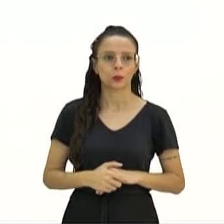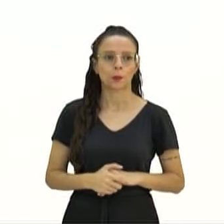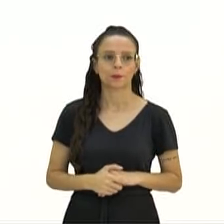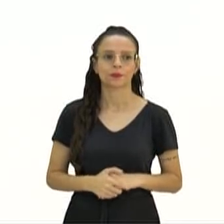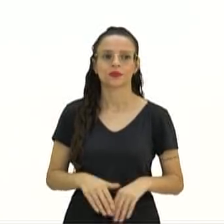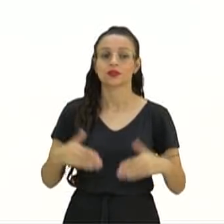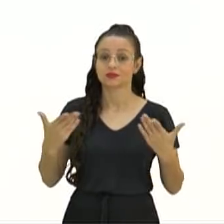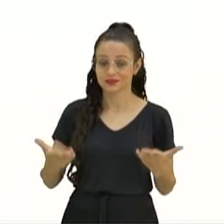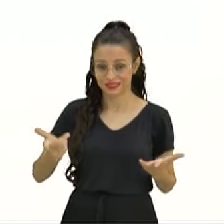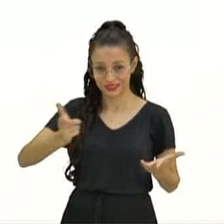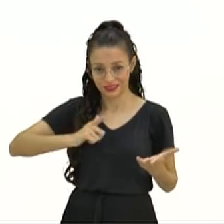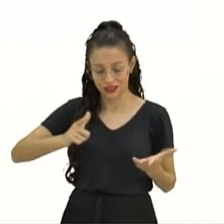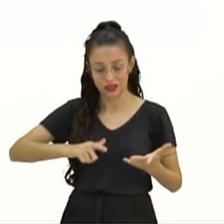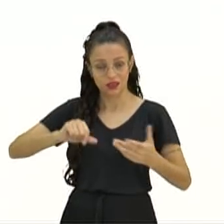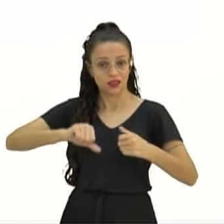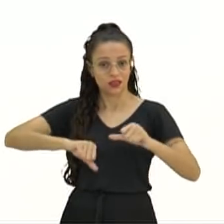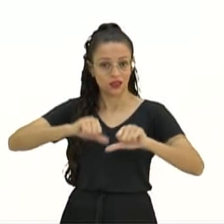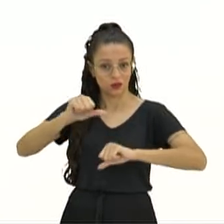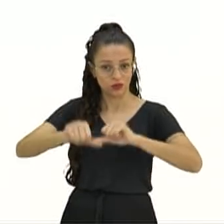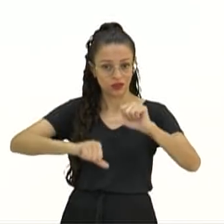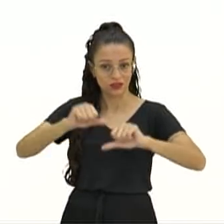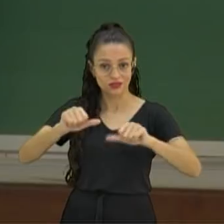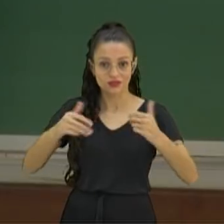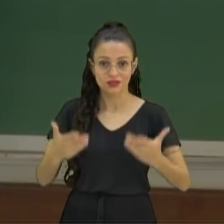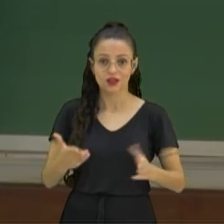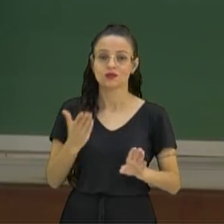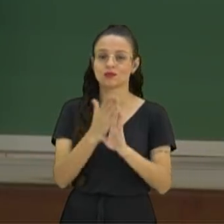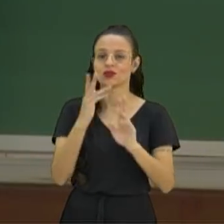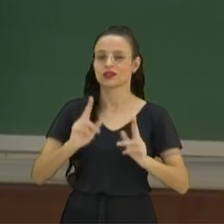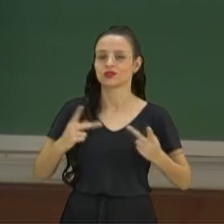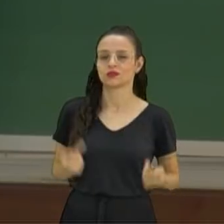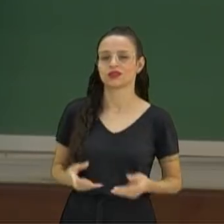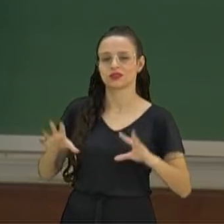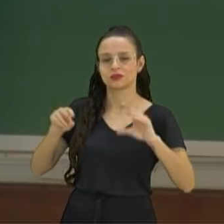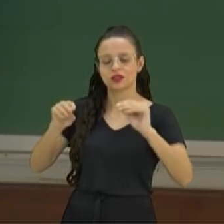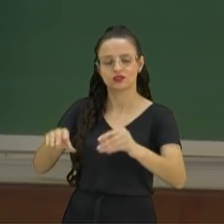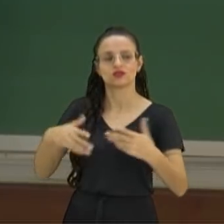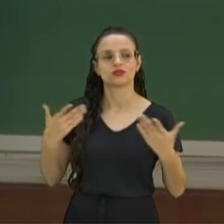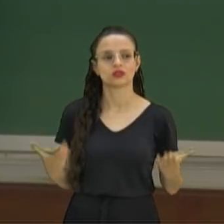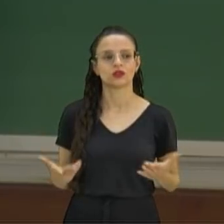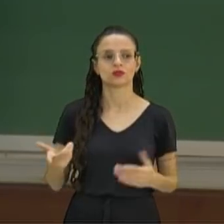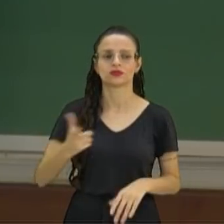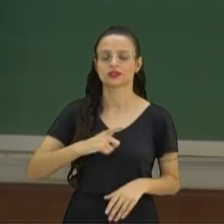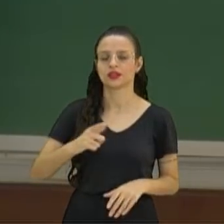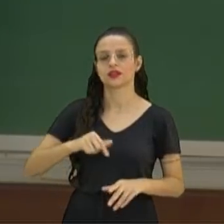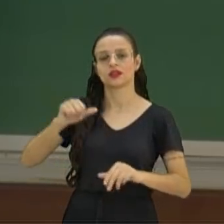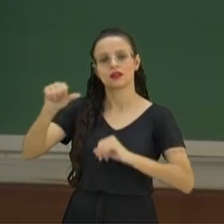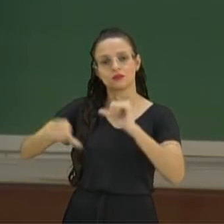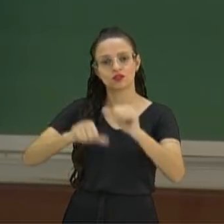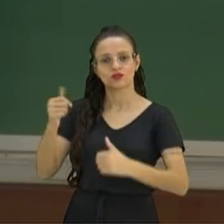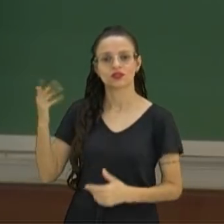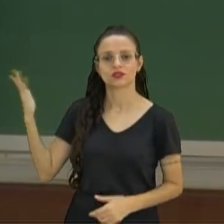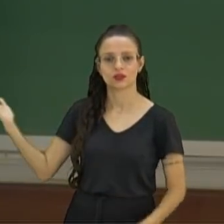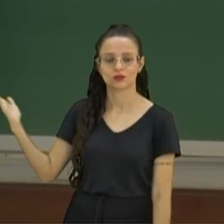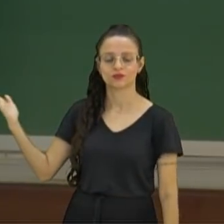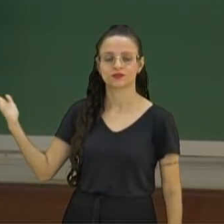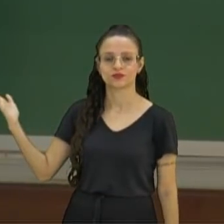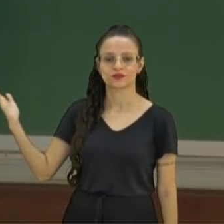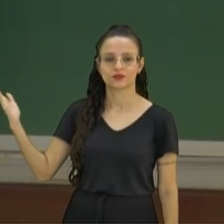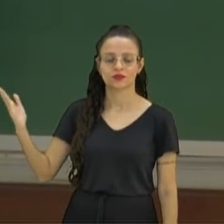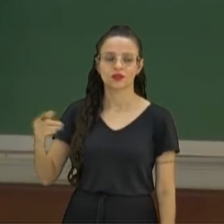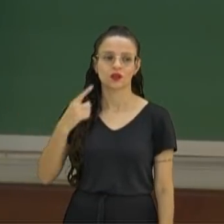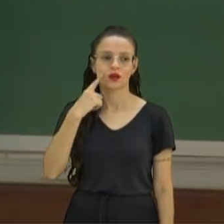Quando eu tenho as alterações a partir da relação da sociedade com a natureza, eu vou ter modificações. Aqui nós temos projeções